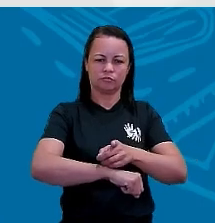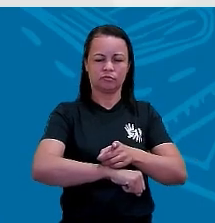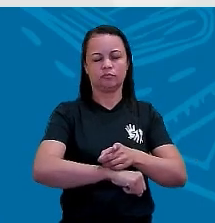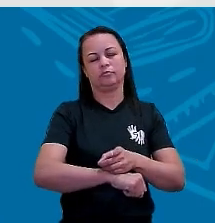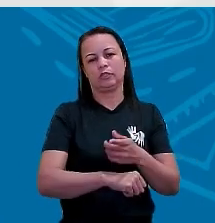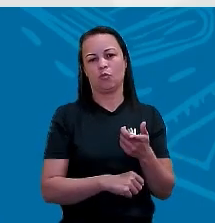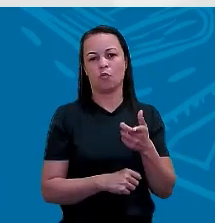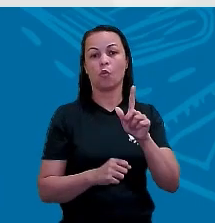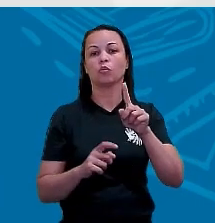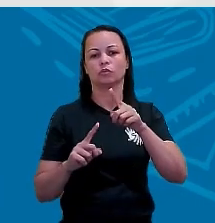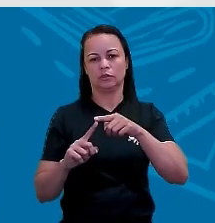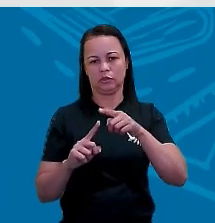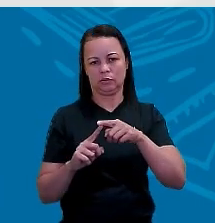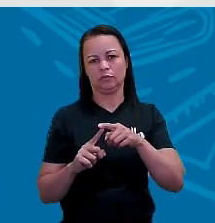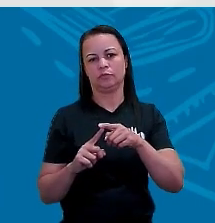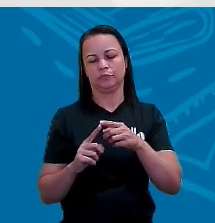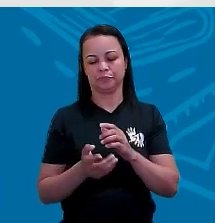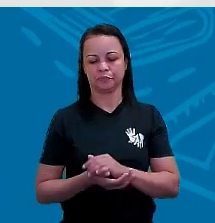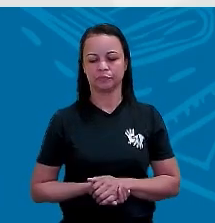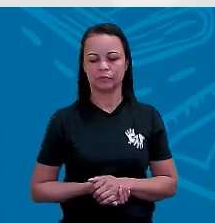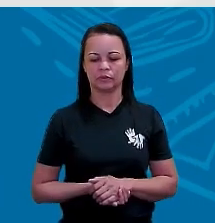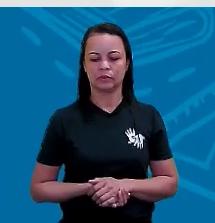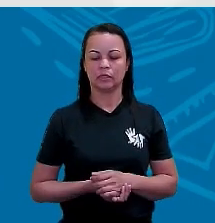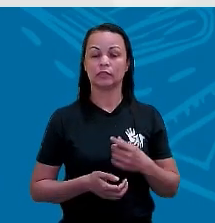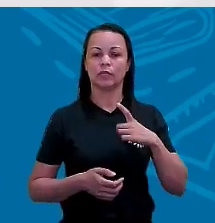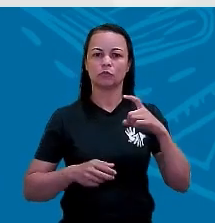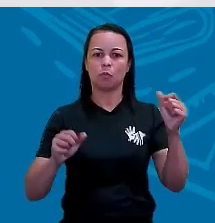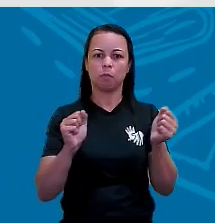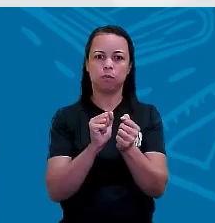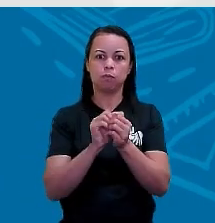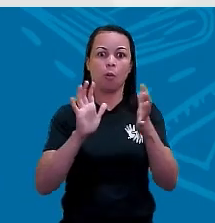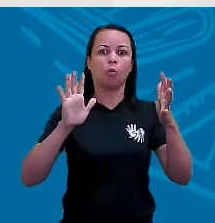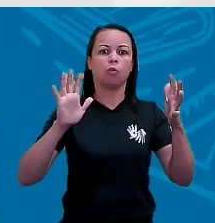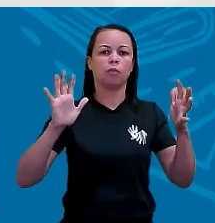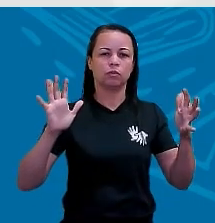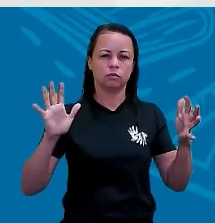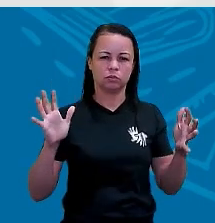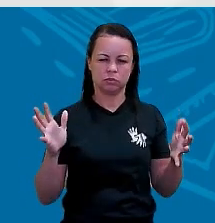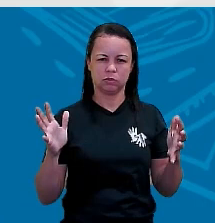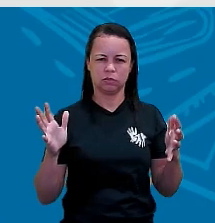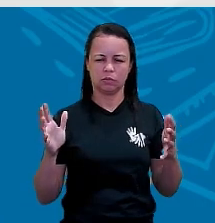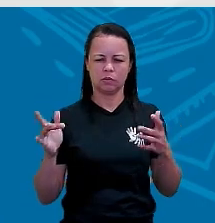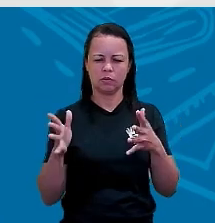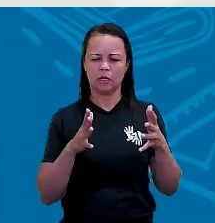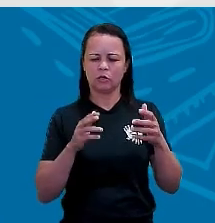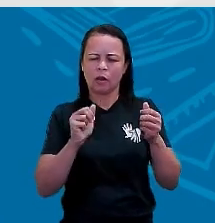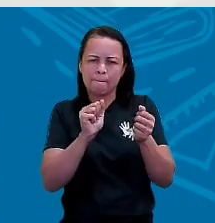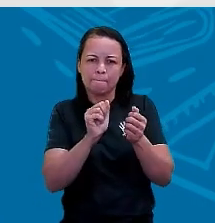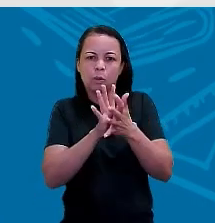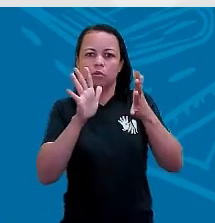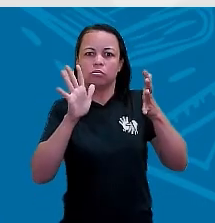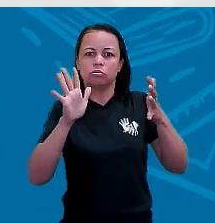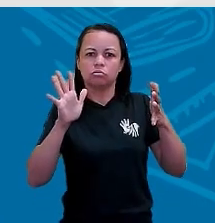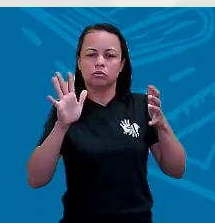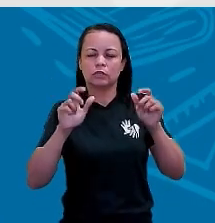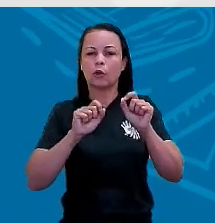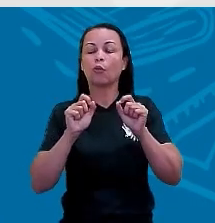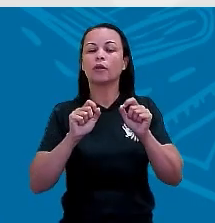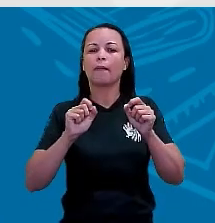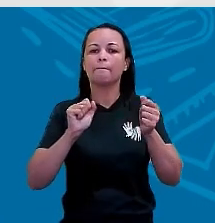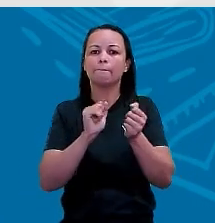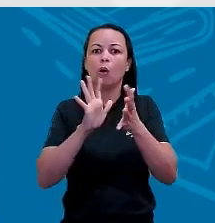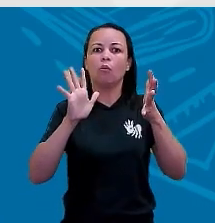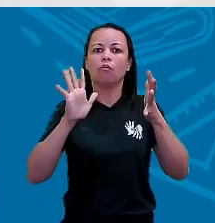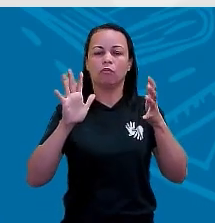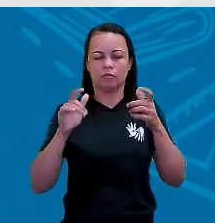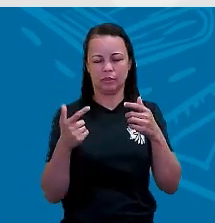de onomatopeia. Temos o bum, cabum. Quando a gente escuta esse som, bum, é algo que está o quê?